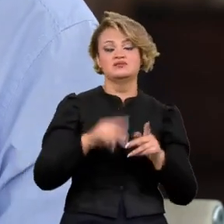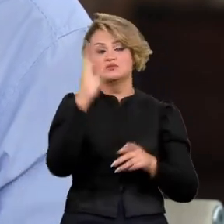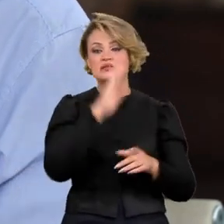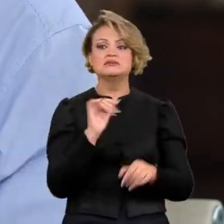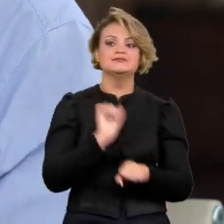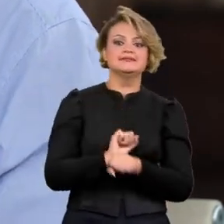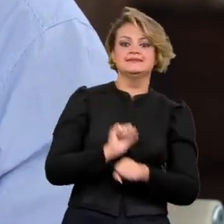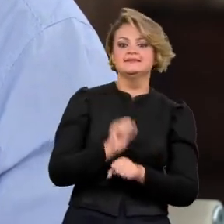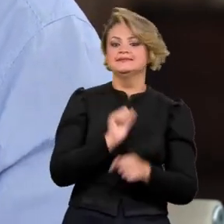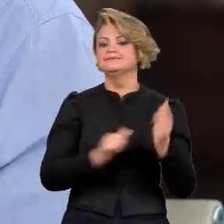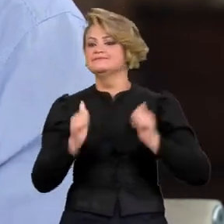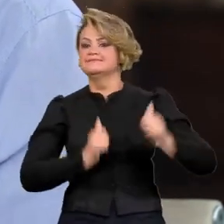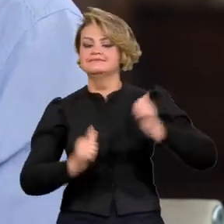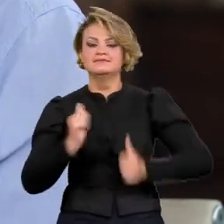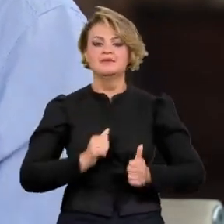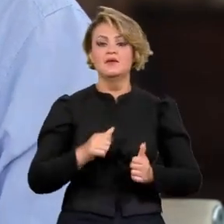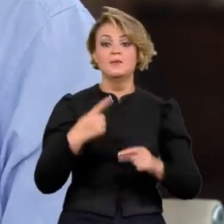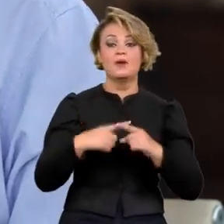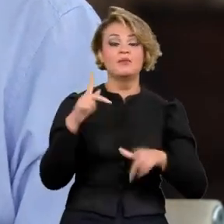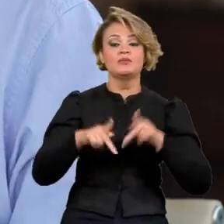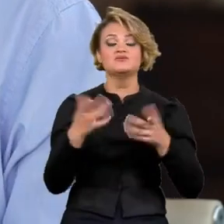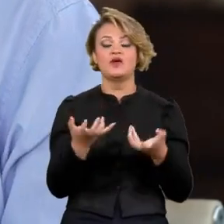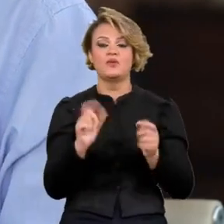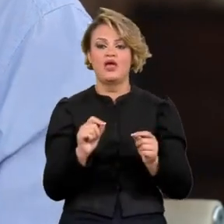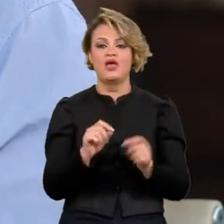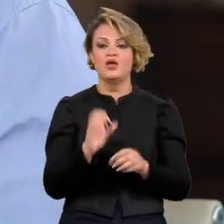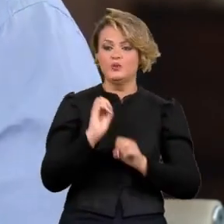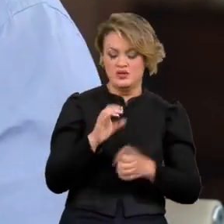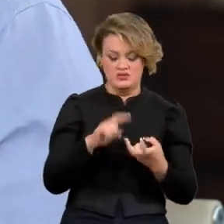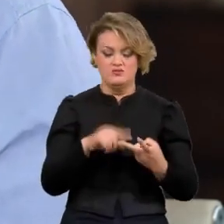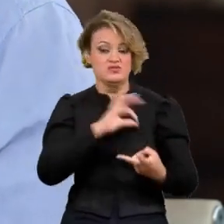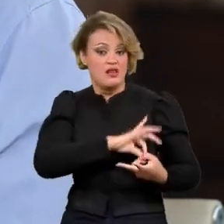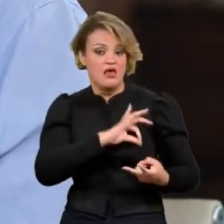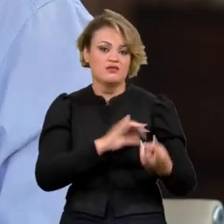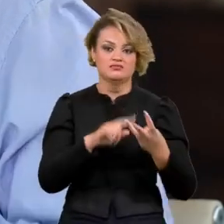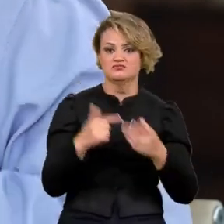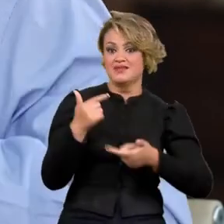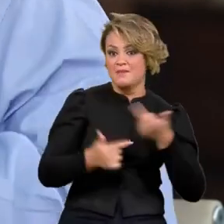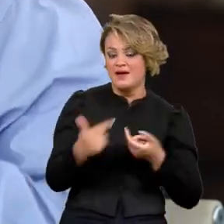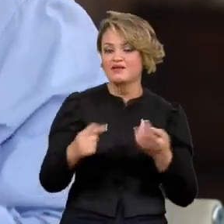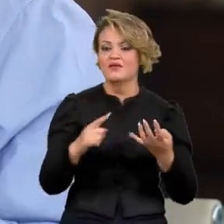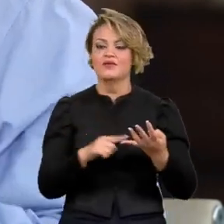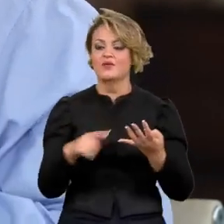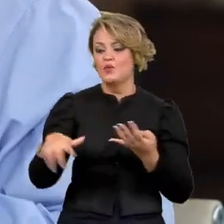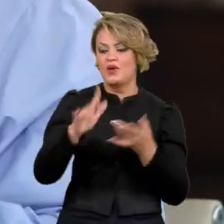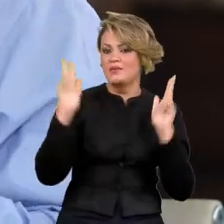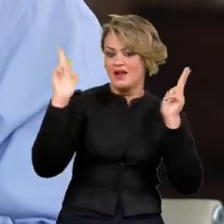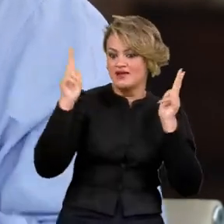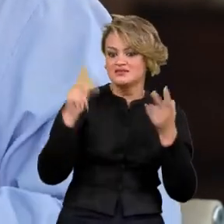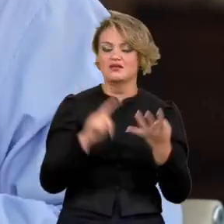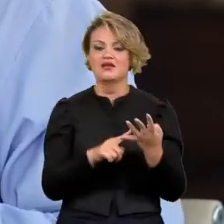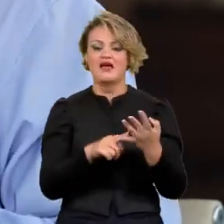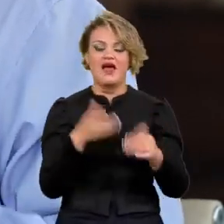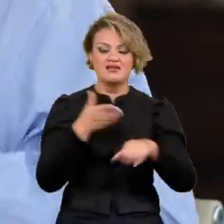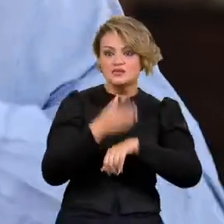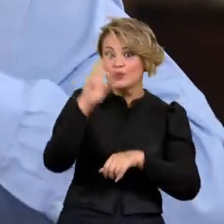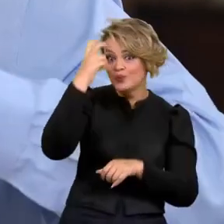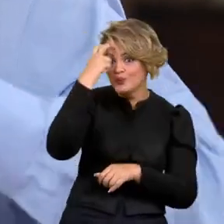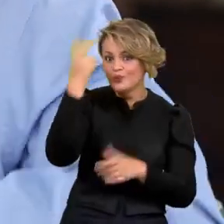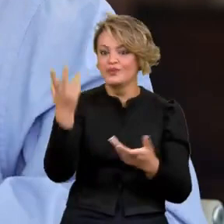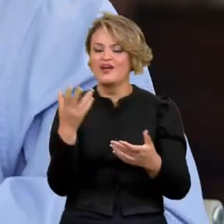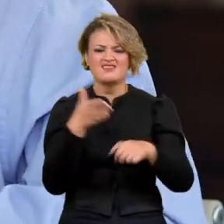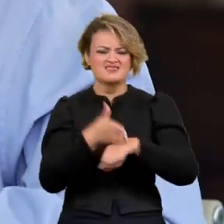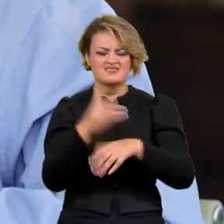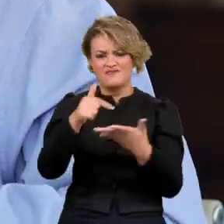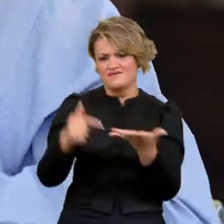ele quer educação de qualidade ele quer ter área de lazer quer ter acesso à cultura e tudo isso está dentro do nosso planejamento